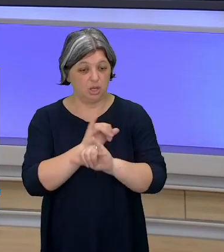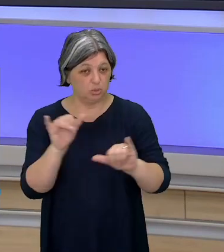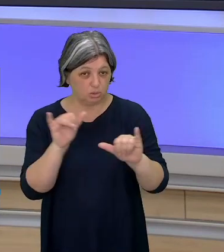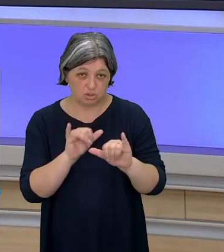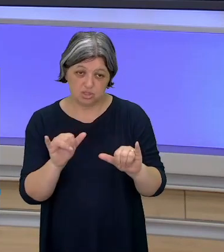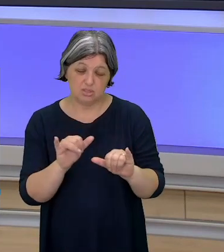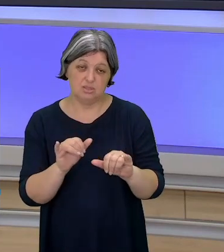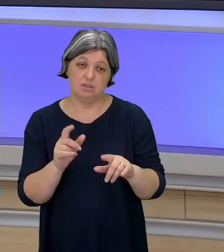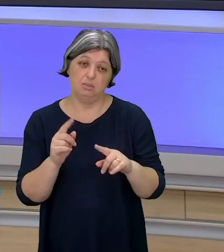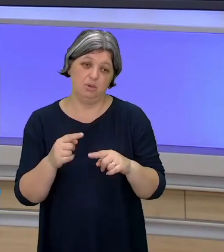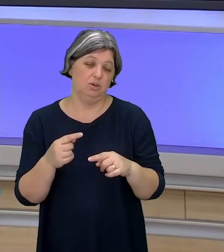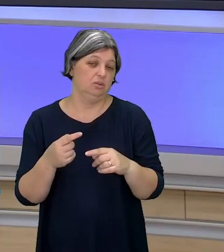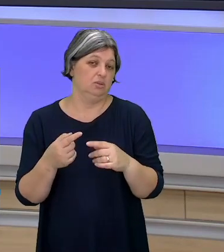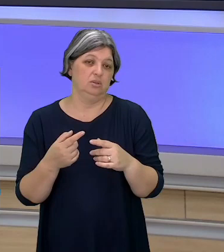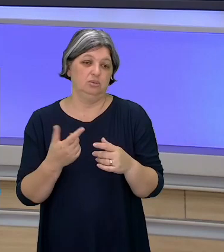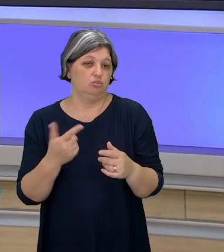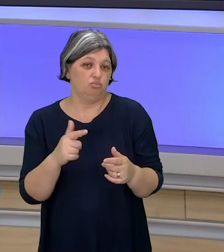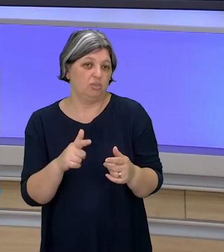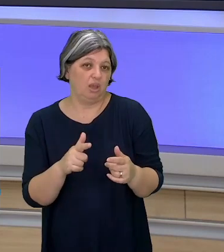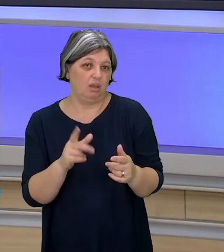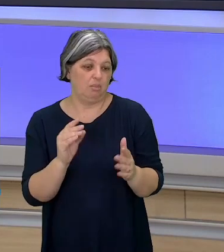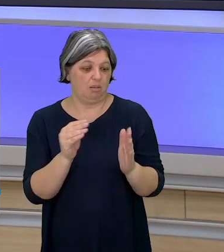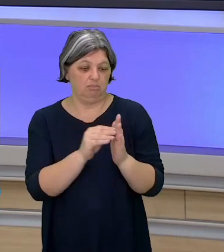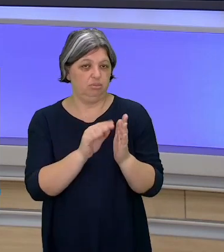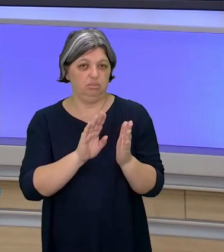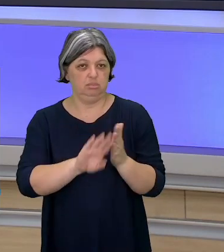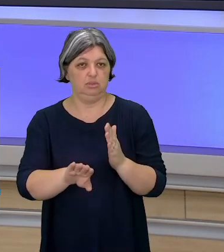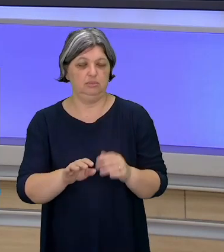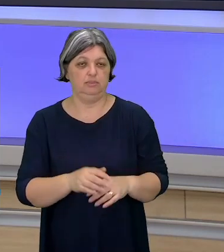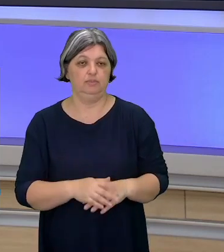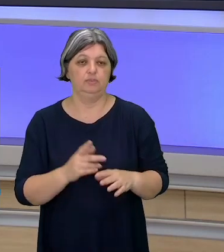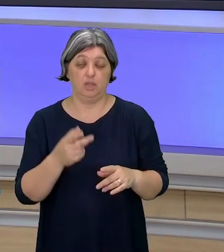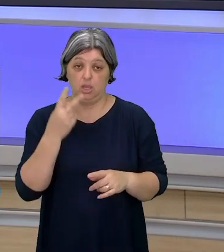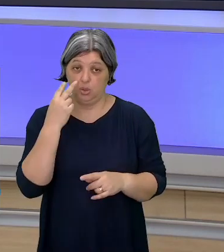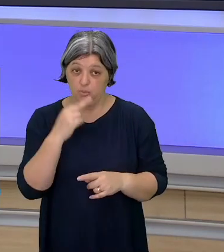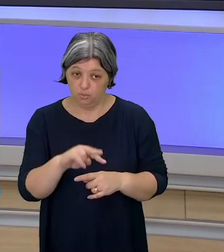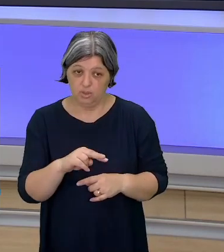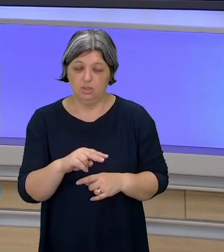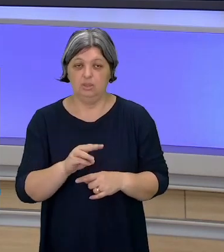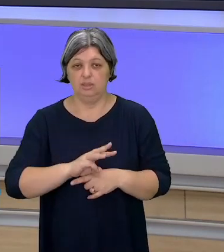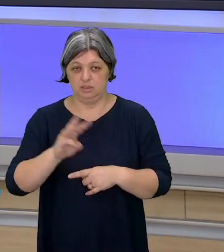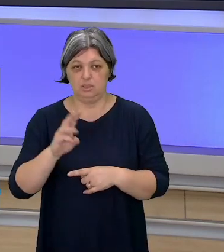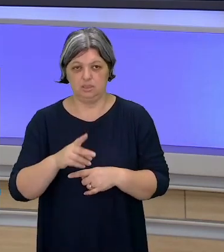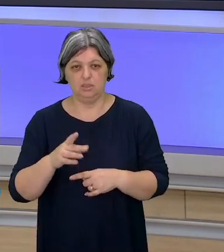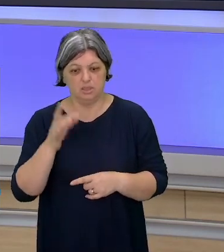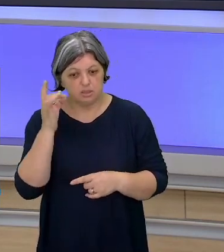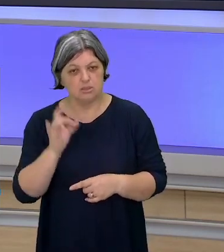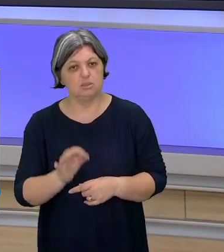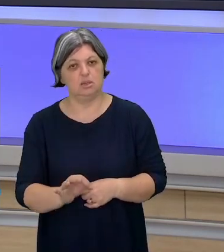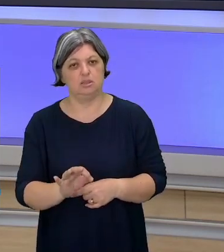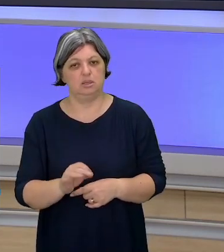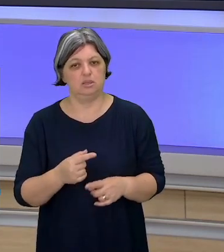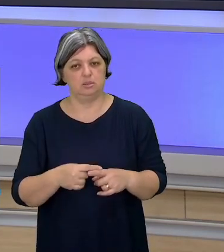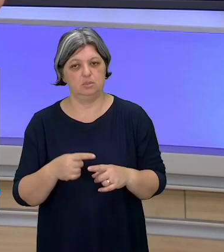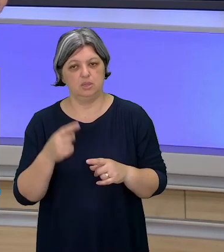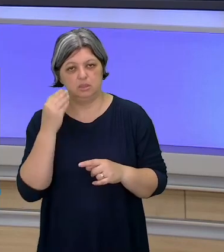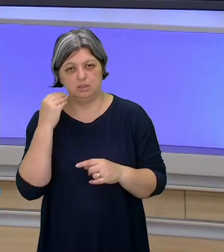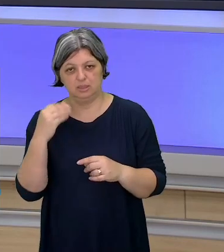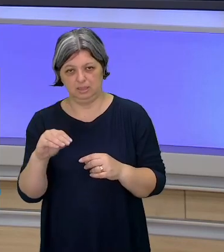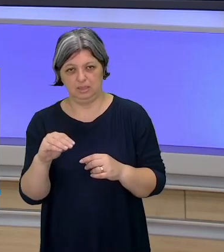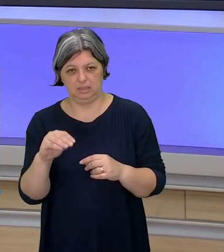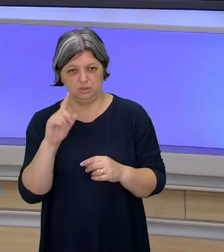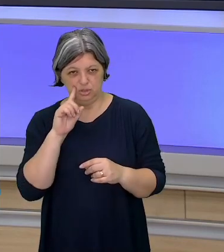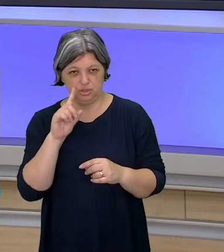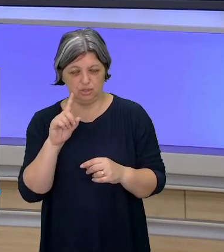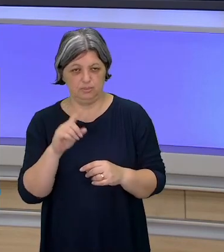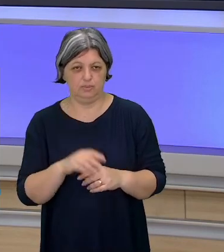caído. Então, normalmente, para a gente falar, olha, eu vi nesse site e eu garanto que estava lá, era colocar essa data. Mas